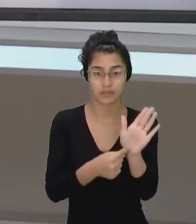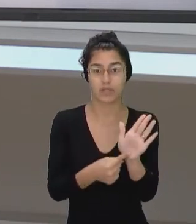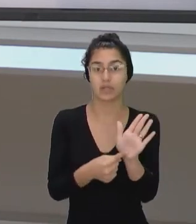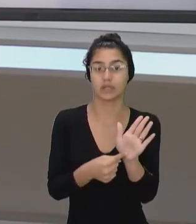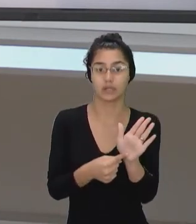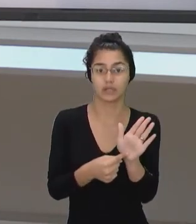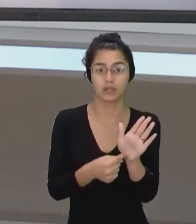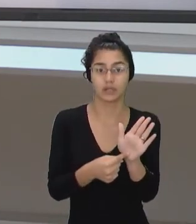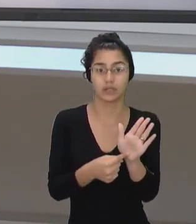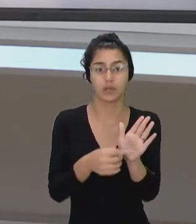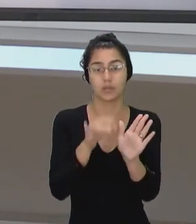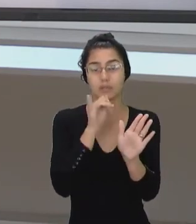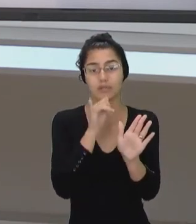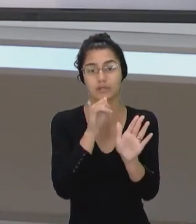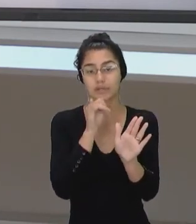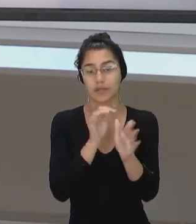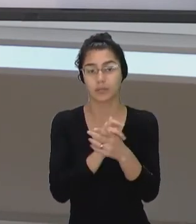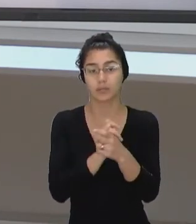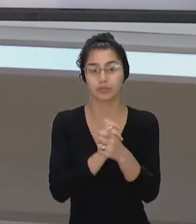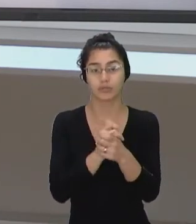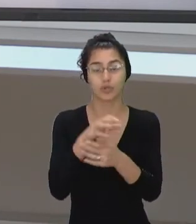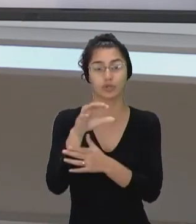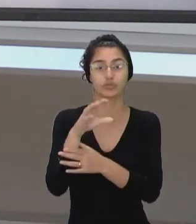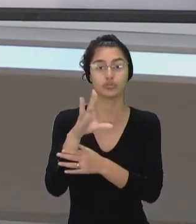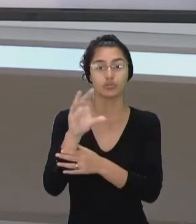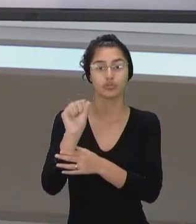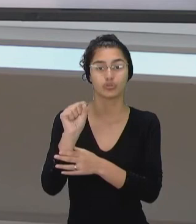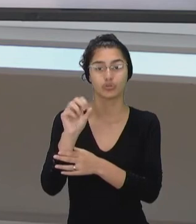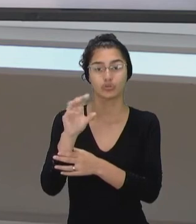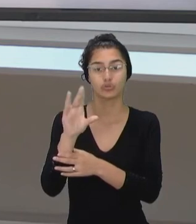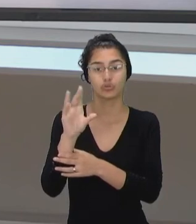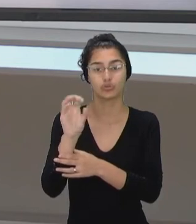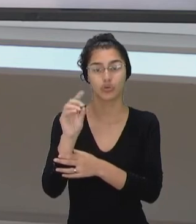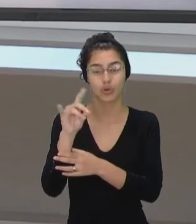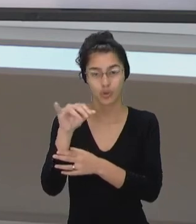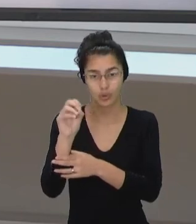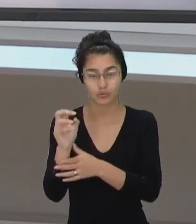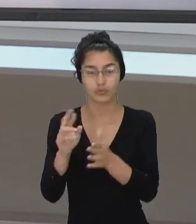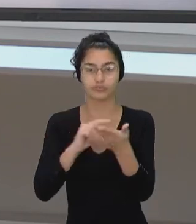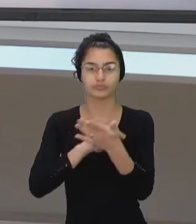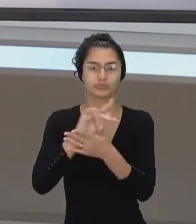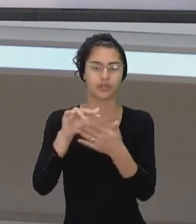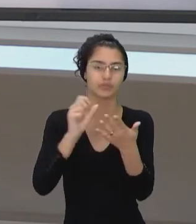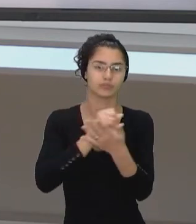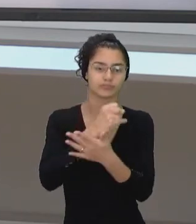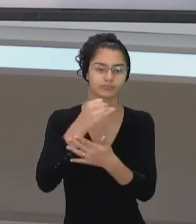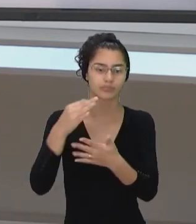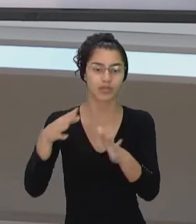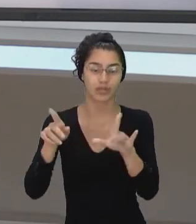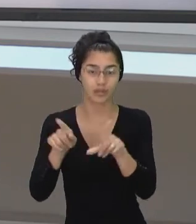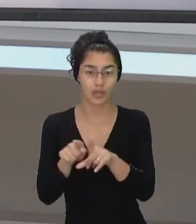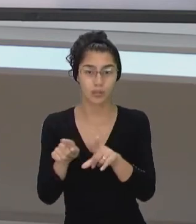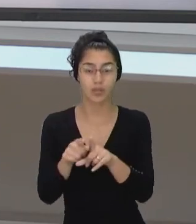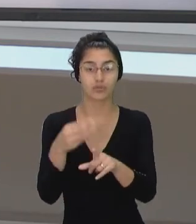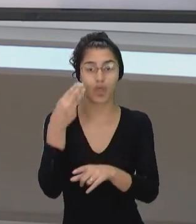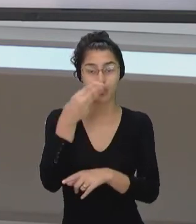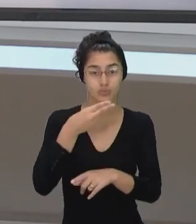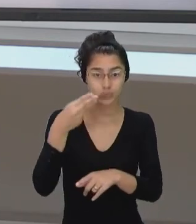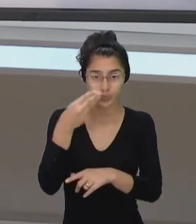alta carga, por exemplo, de sódio, que apresenta muita quantidade aí também de